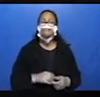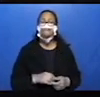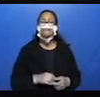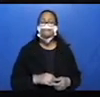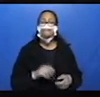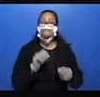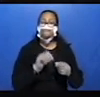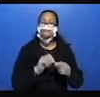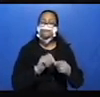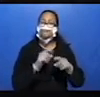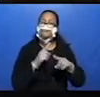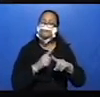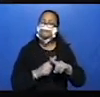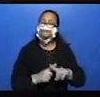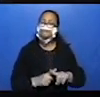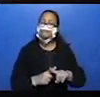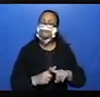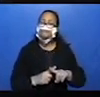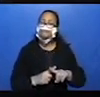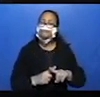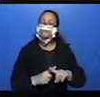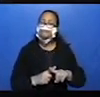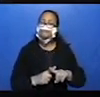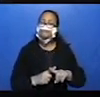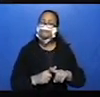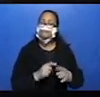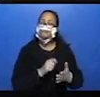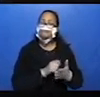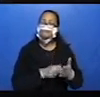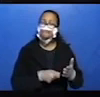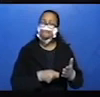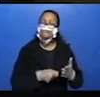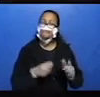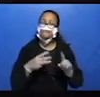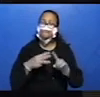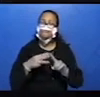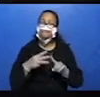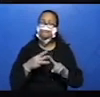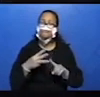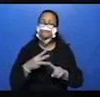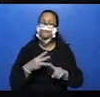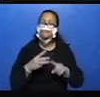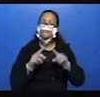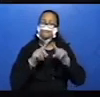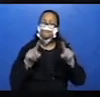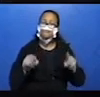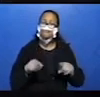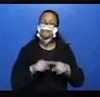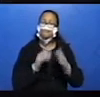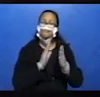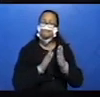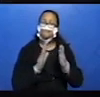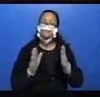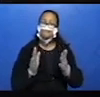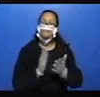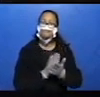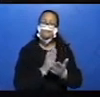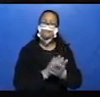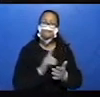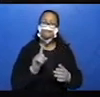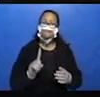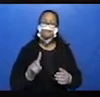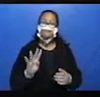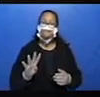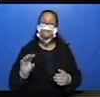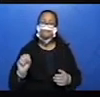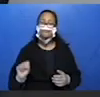Faça as multiplicações a seguir e registre os 3 produtos no mesmo quadro de ordem. Estou na página 148.